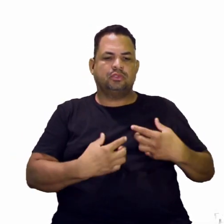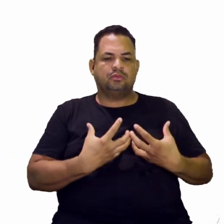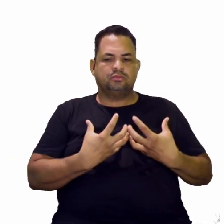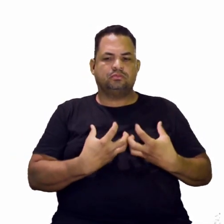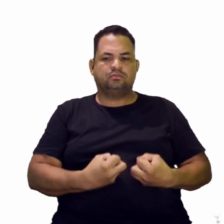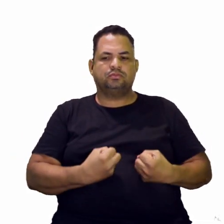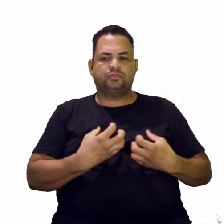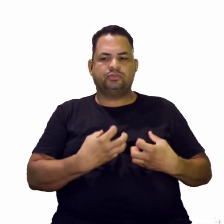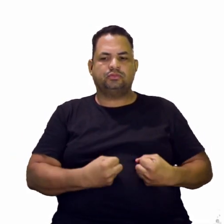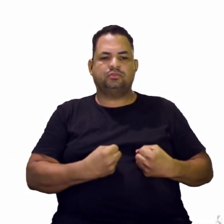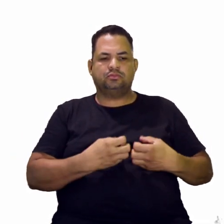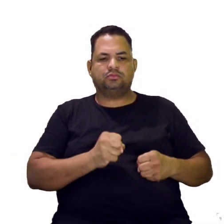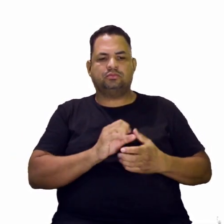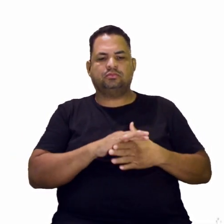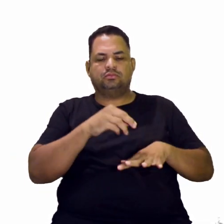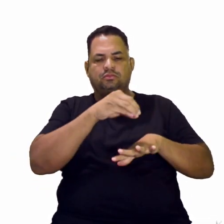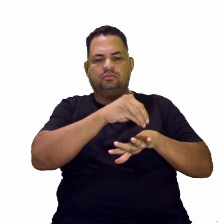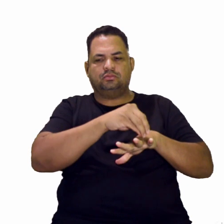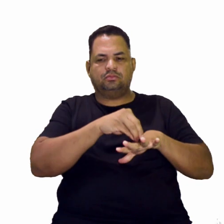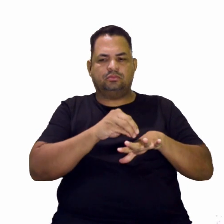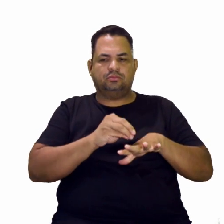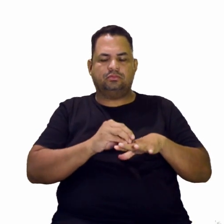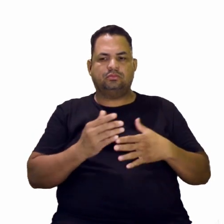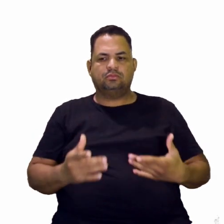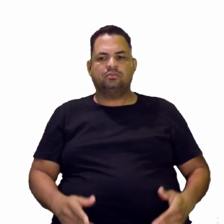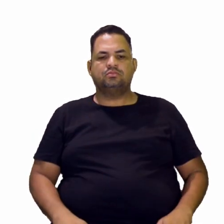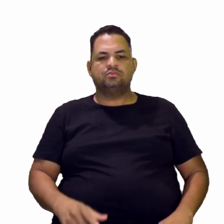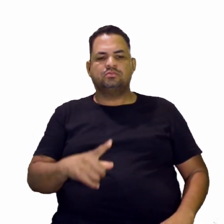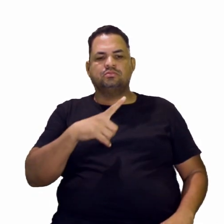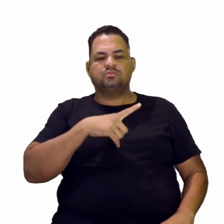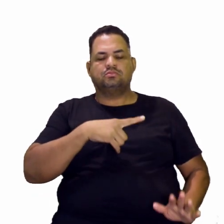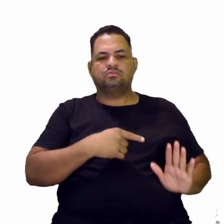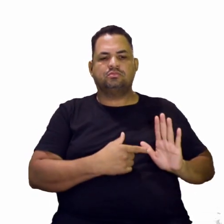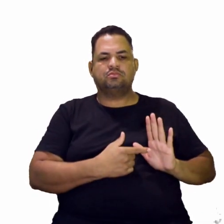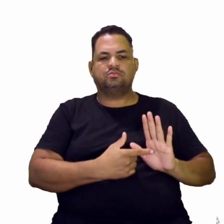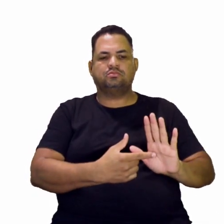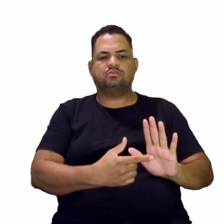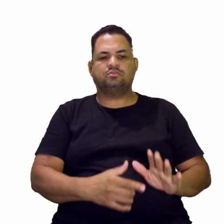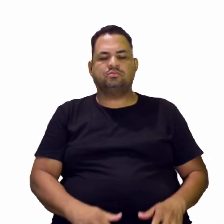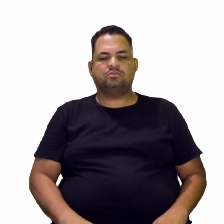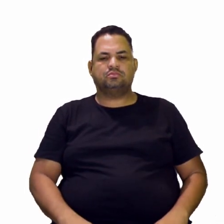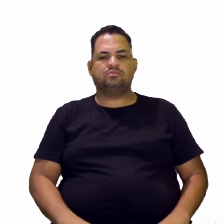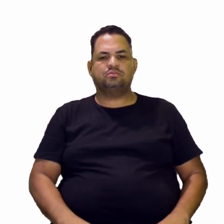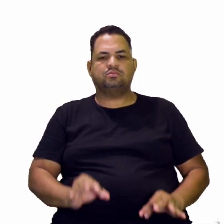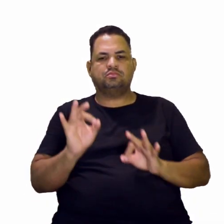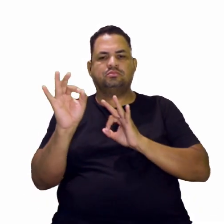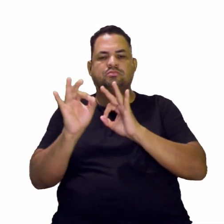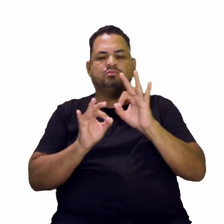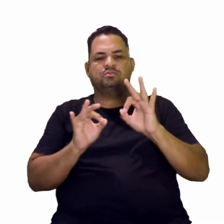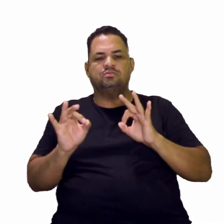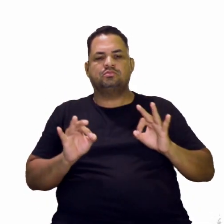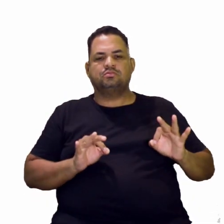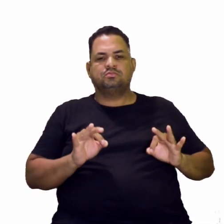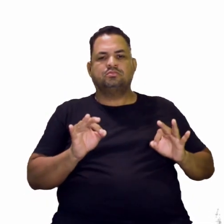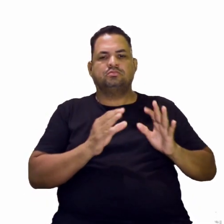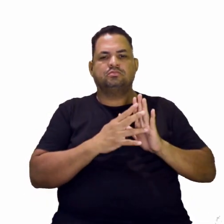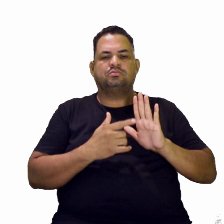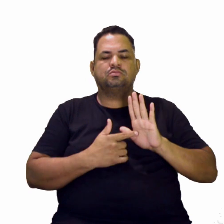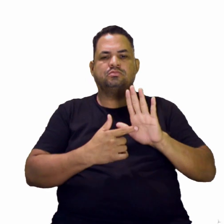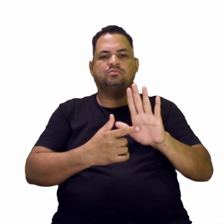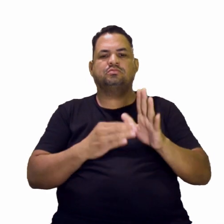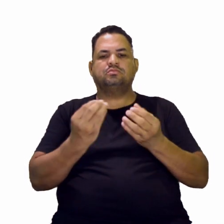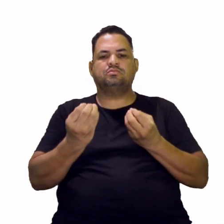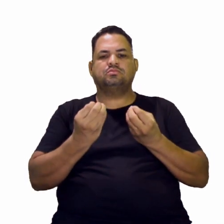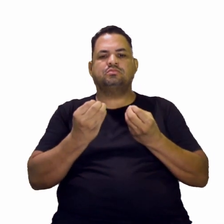né? Então, o que nós temos aqui nessa representação? Nós temos só um esquema mostrando de